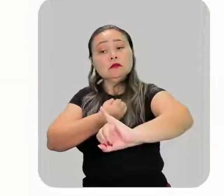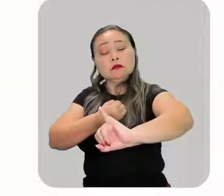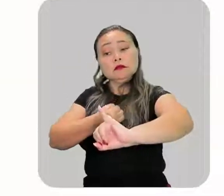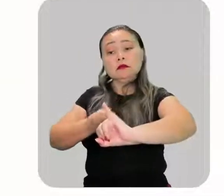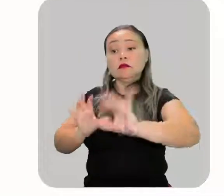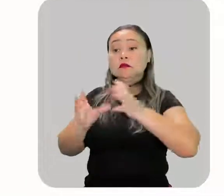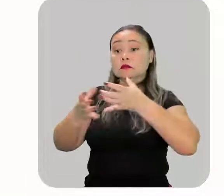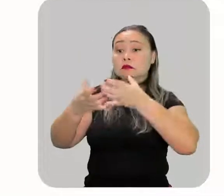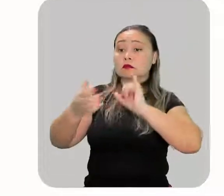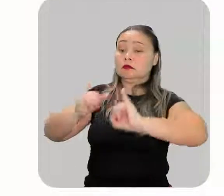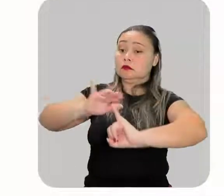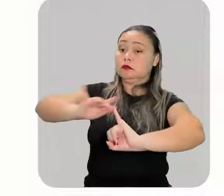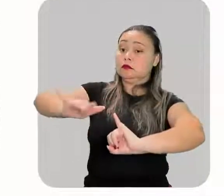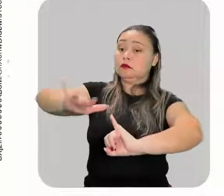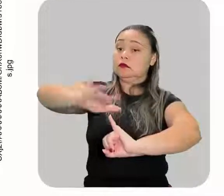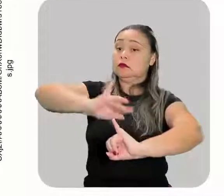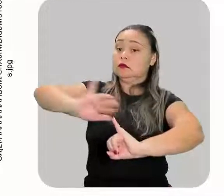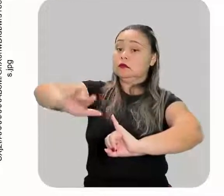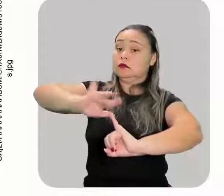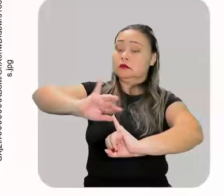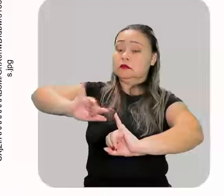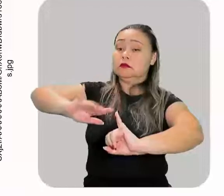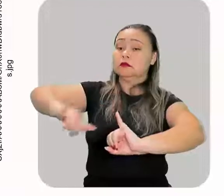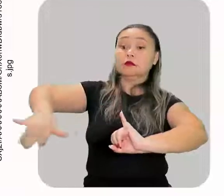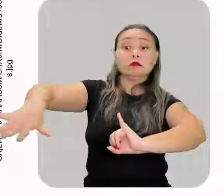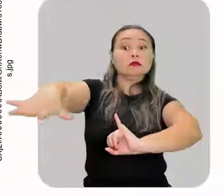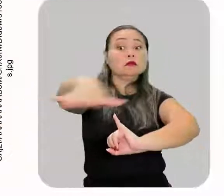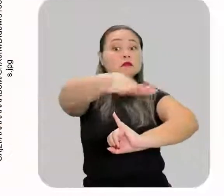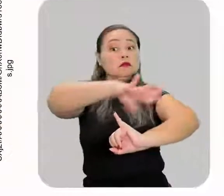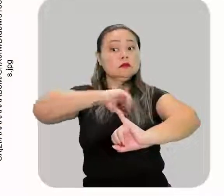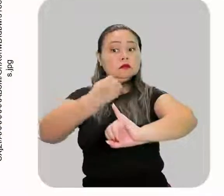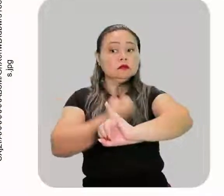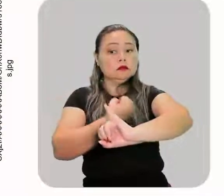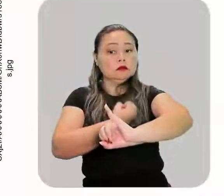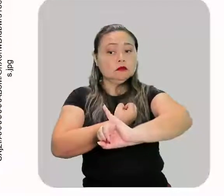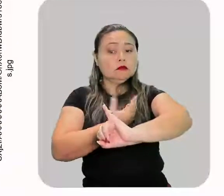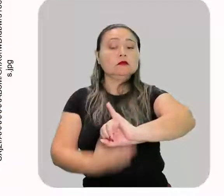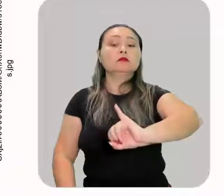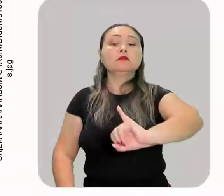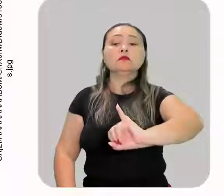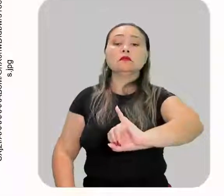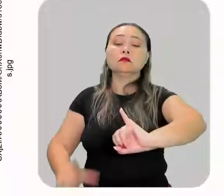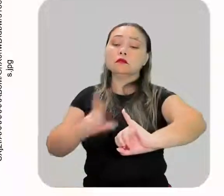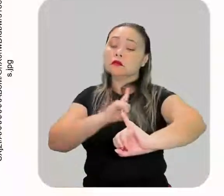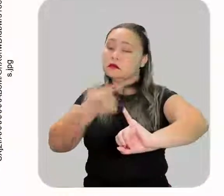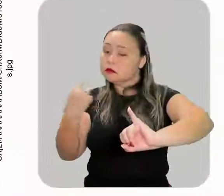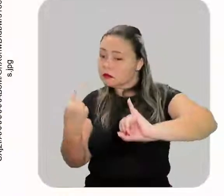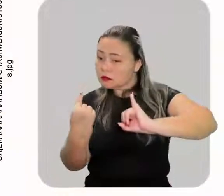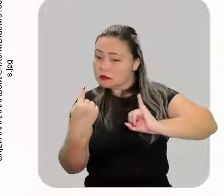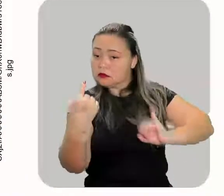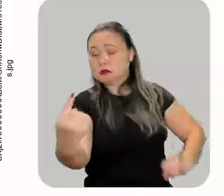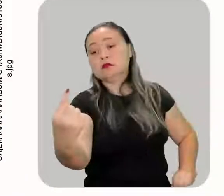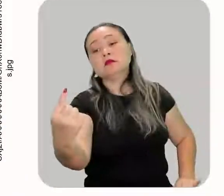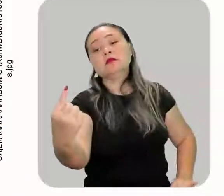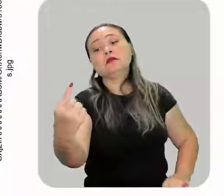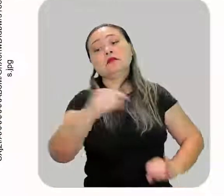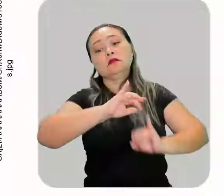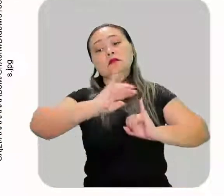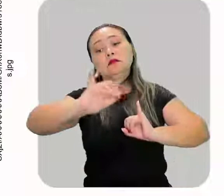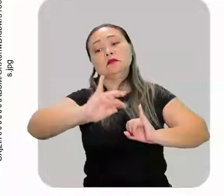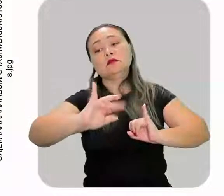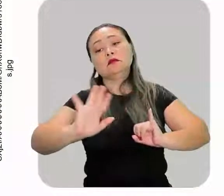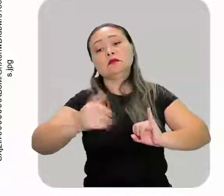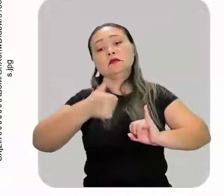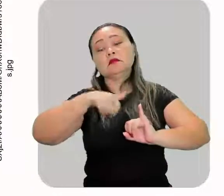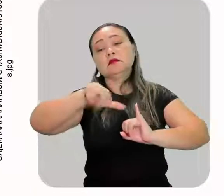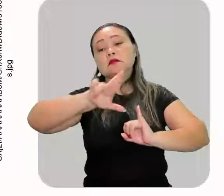dos números complexos, tá? O complexo abrange todos. Então, vai ter pelo menos uma raiz complexa. O